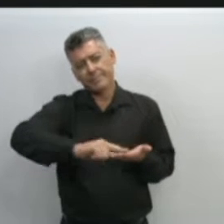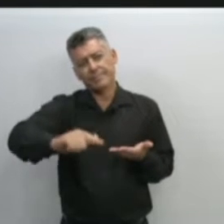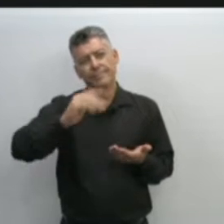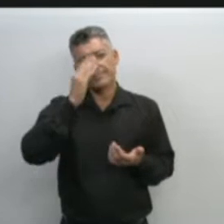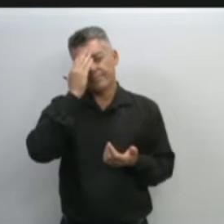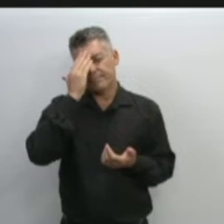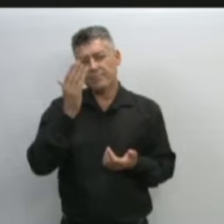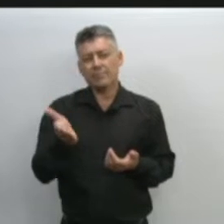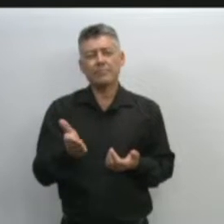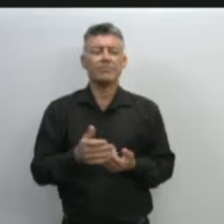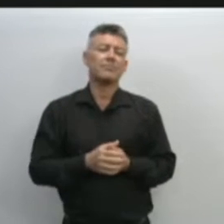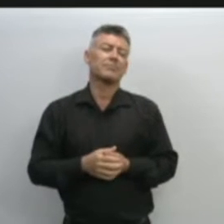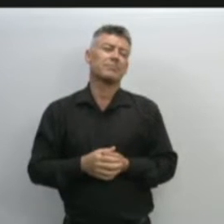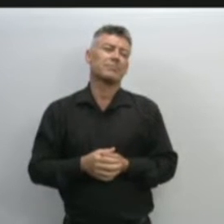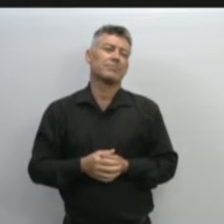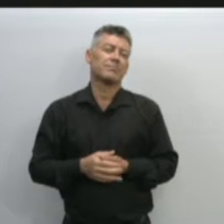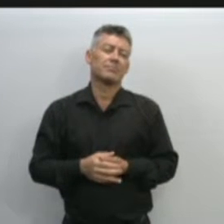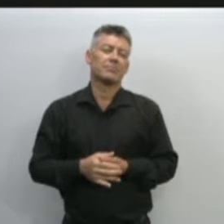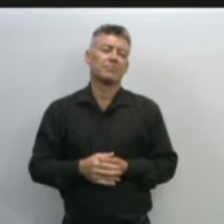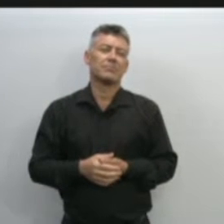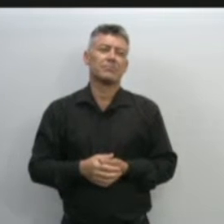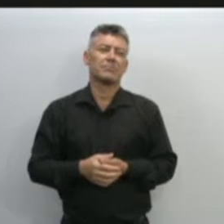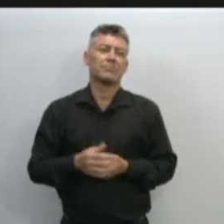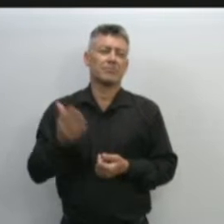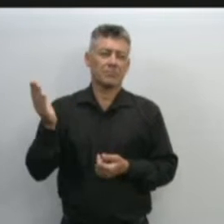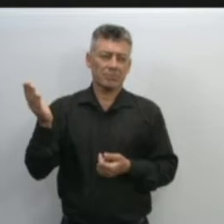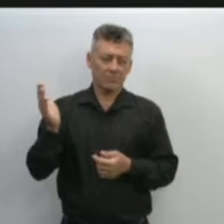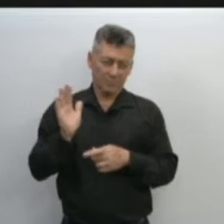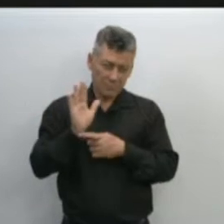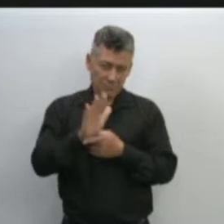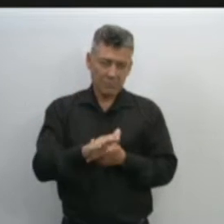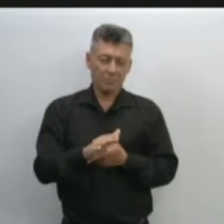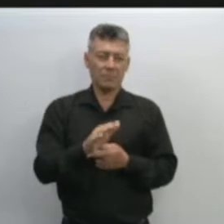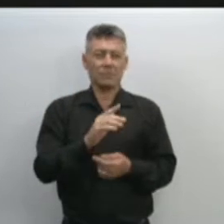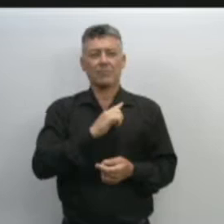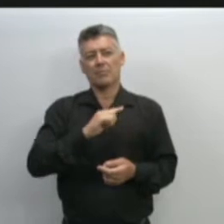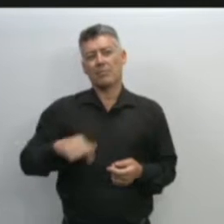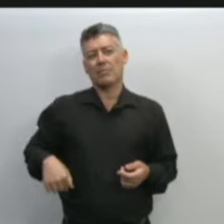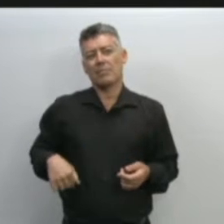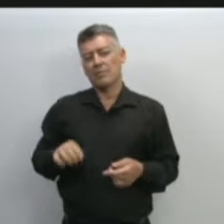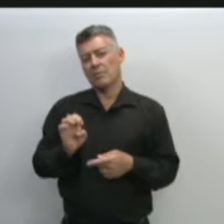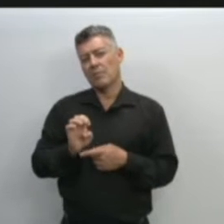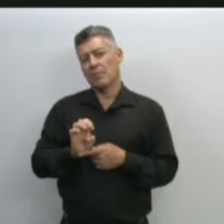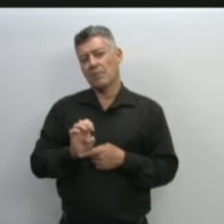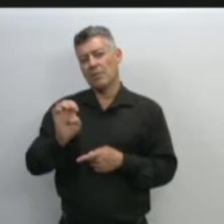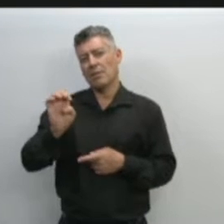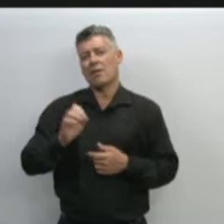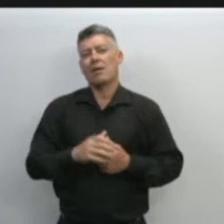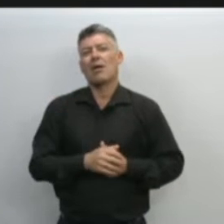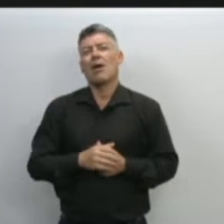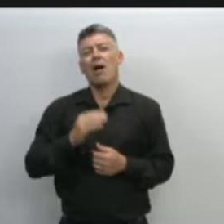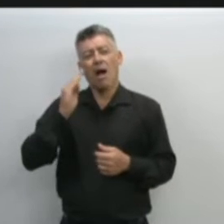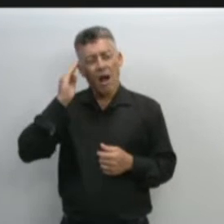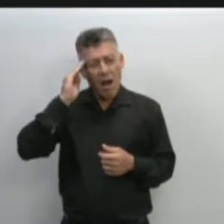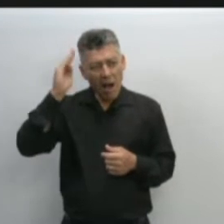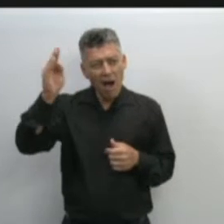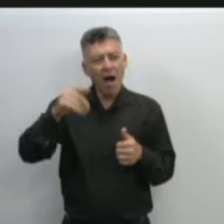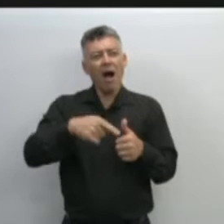agradece também a sua a intervenção junto ao governo do Estado, pedindo que dê prioridade